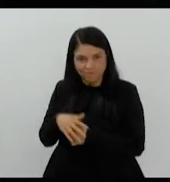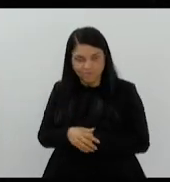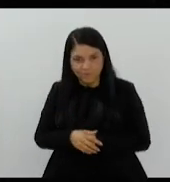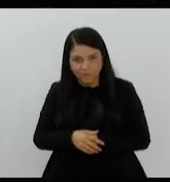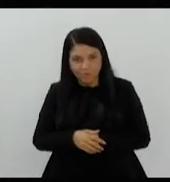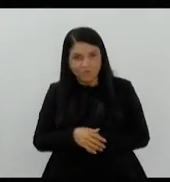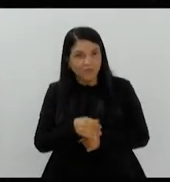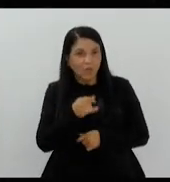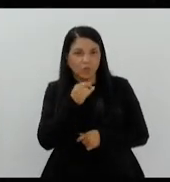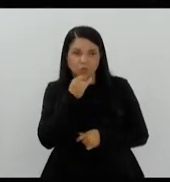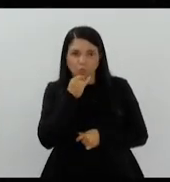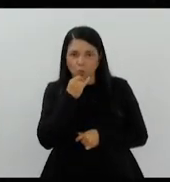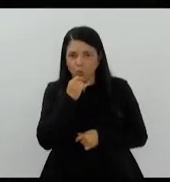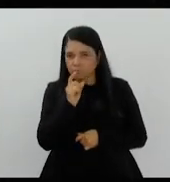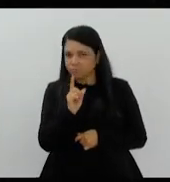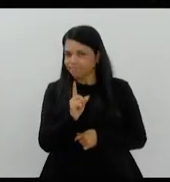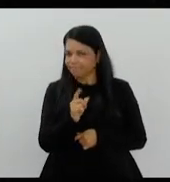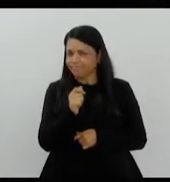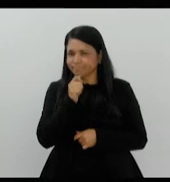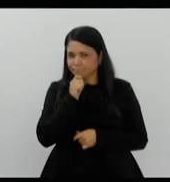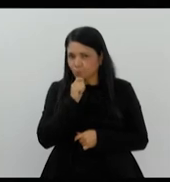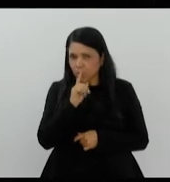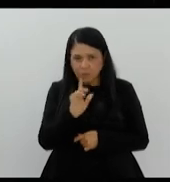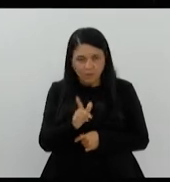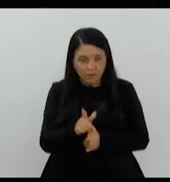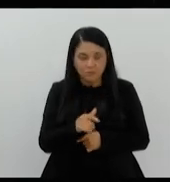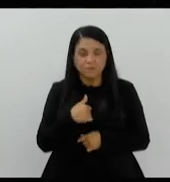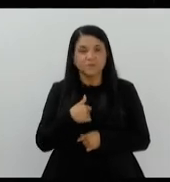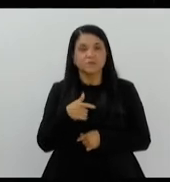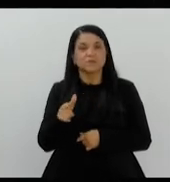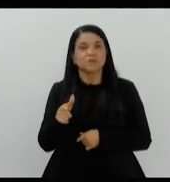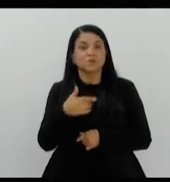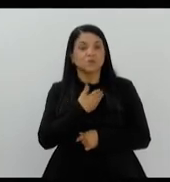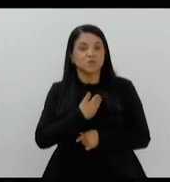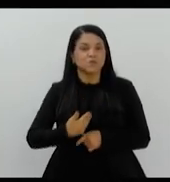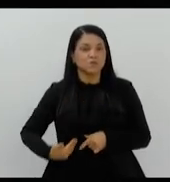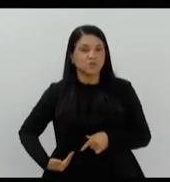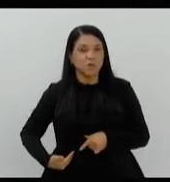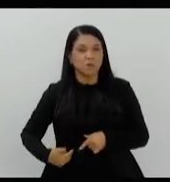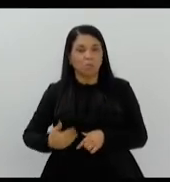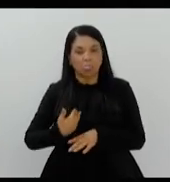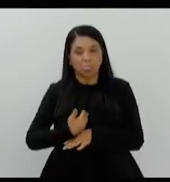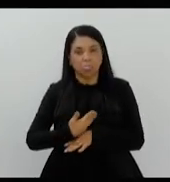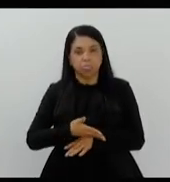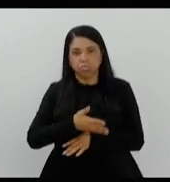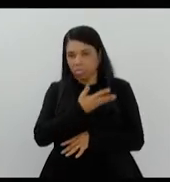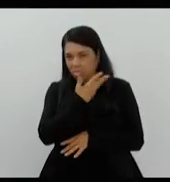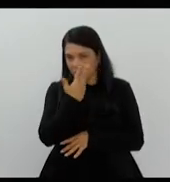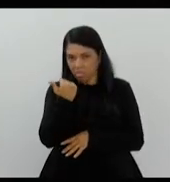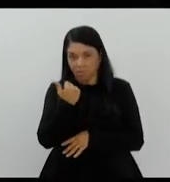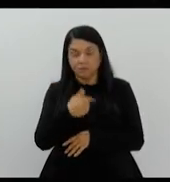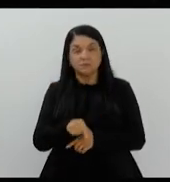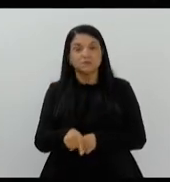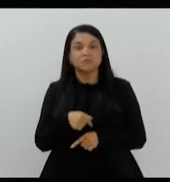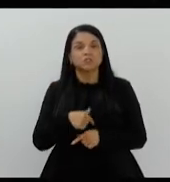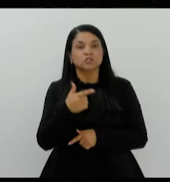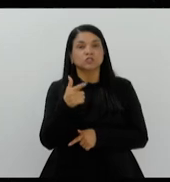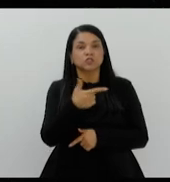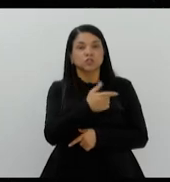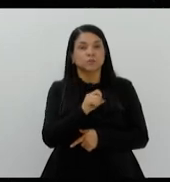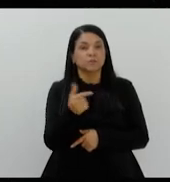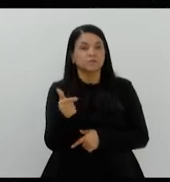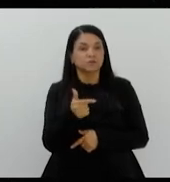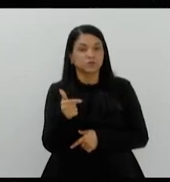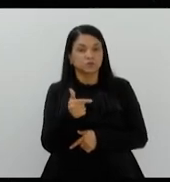toa que, enquanto o governo cochilava, em 2022, nós fizemos aqui